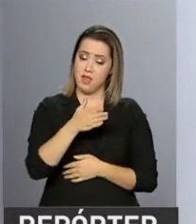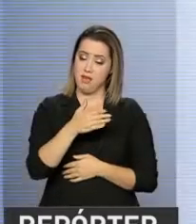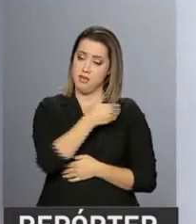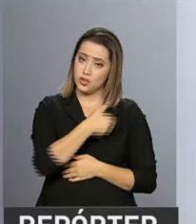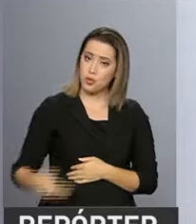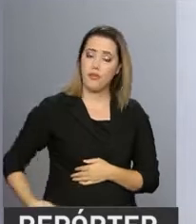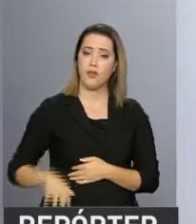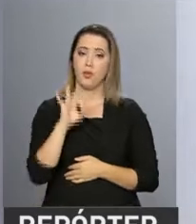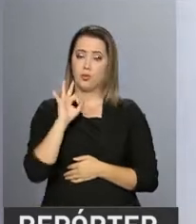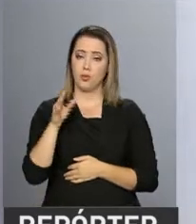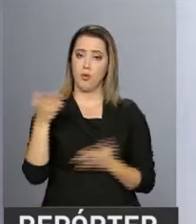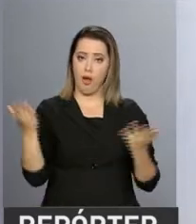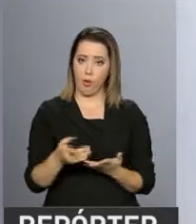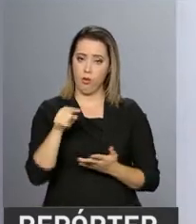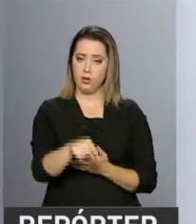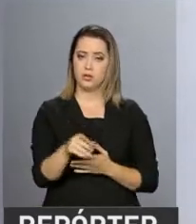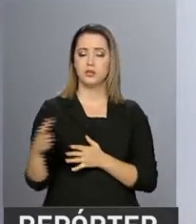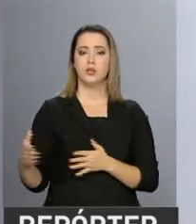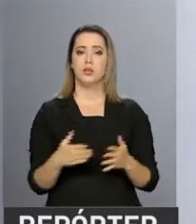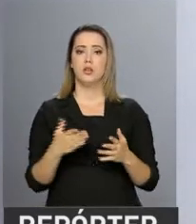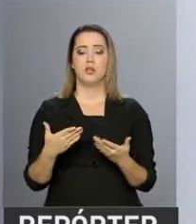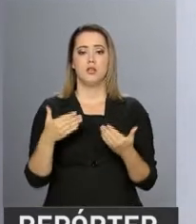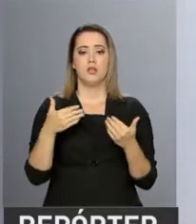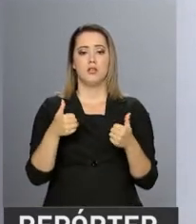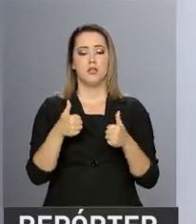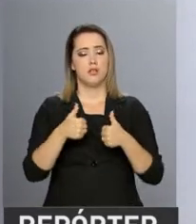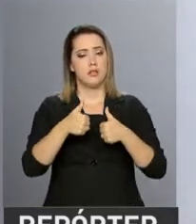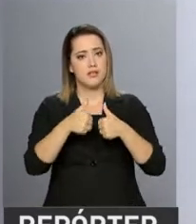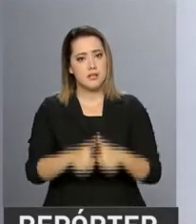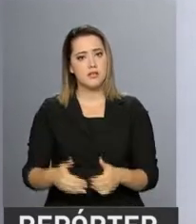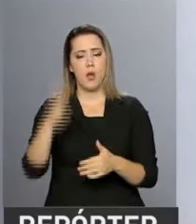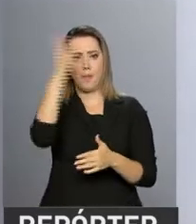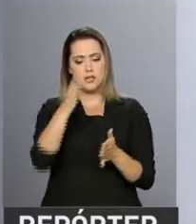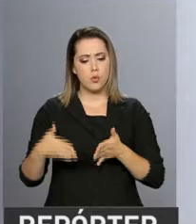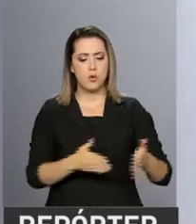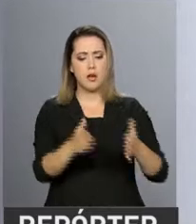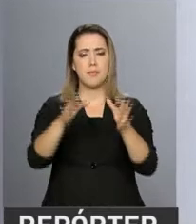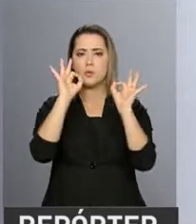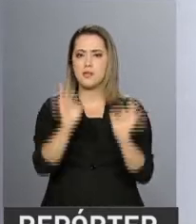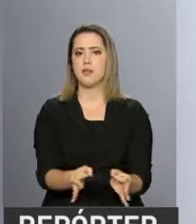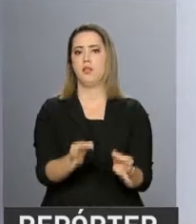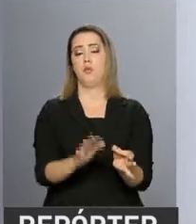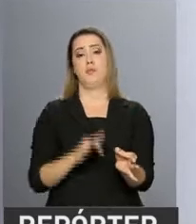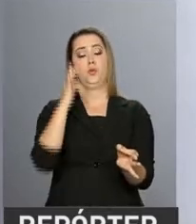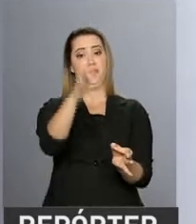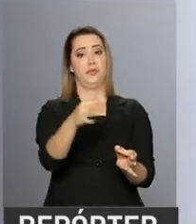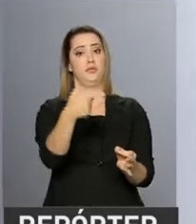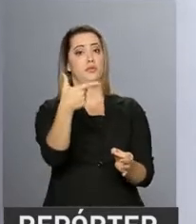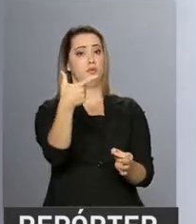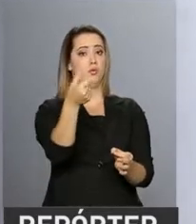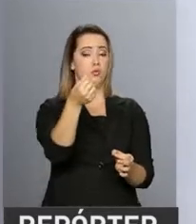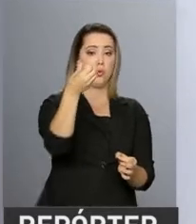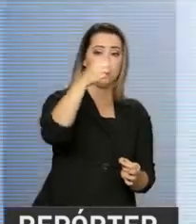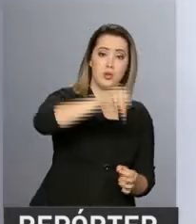Foi este governo que está colocando o trem nos trilhos para que quem chegar em